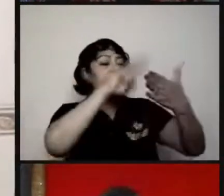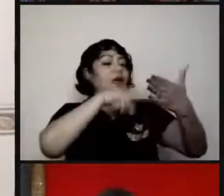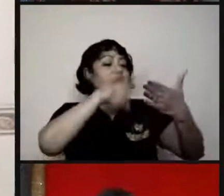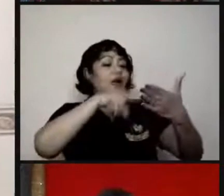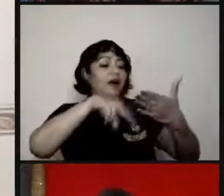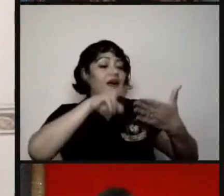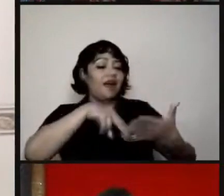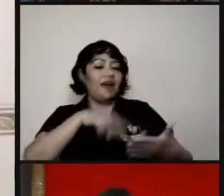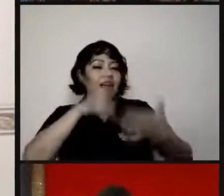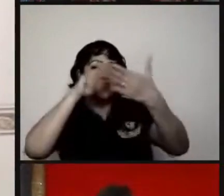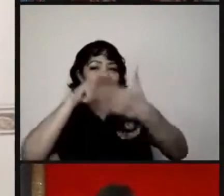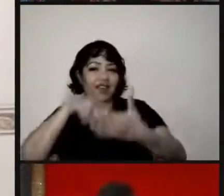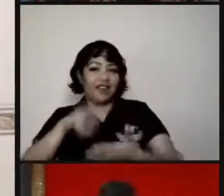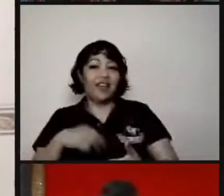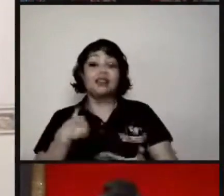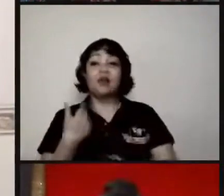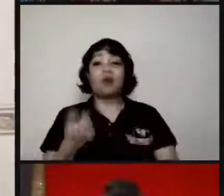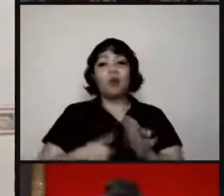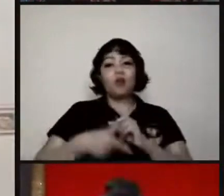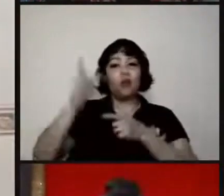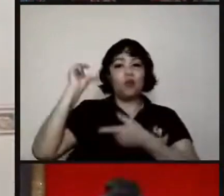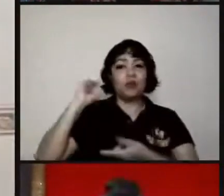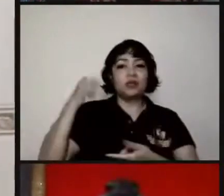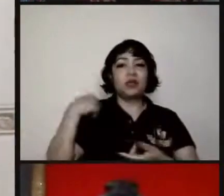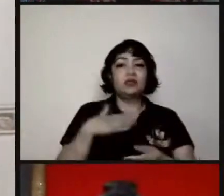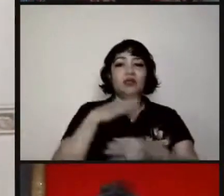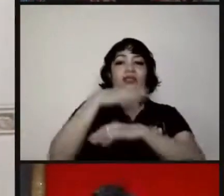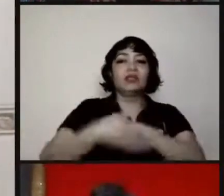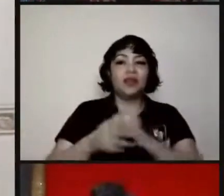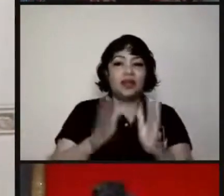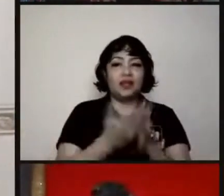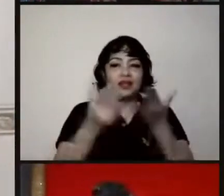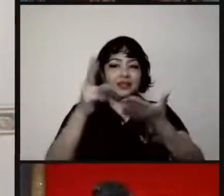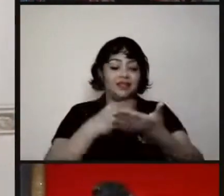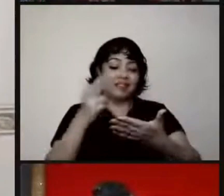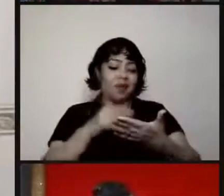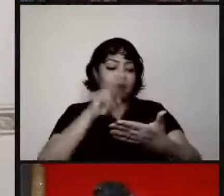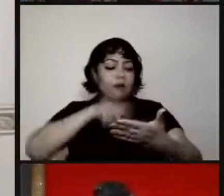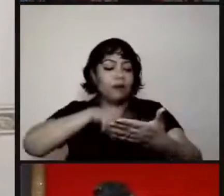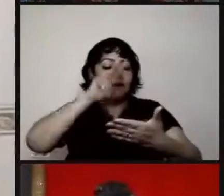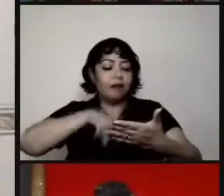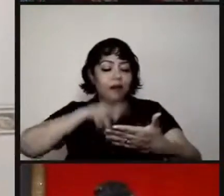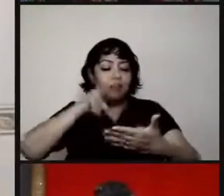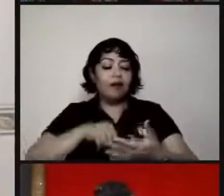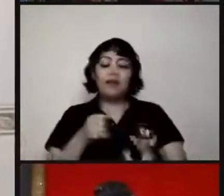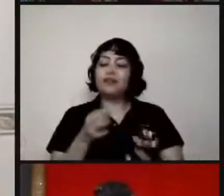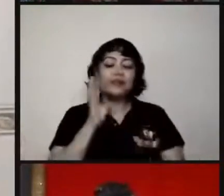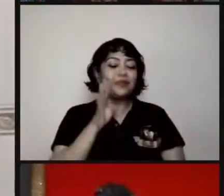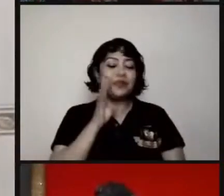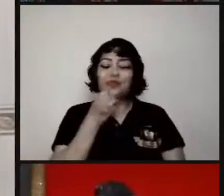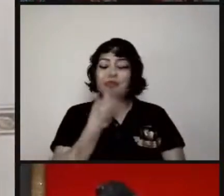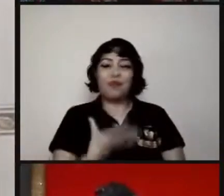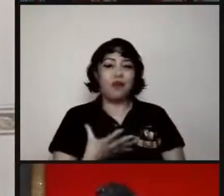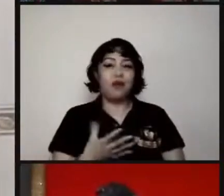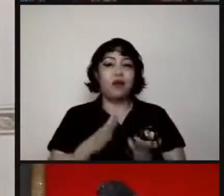fui com o propósito conhecer civilizações perdidas. Deu muito certo. Hoje temos as redes que facilita